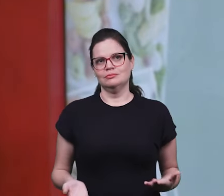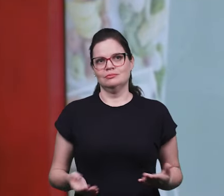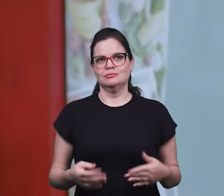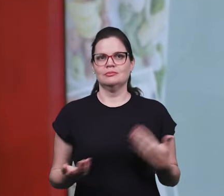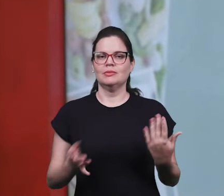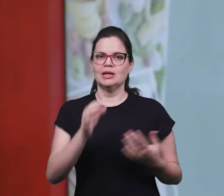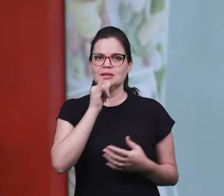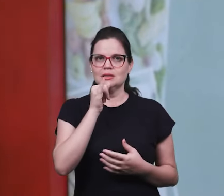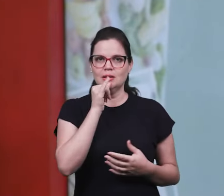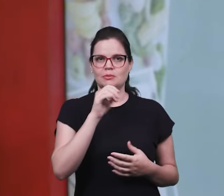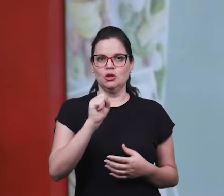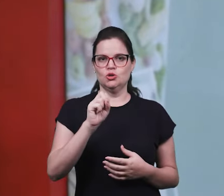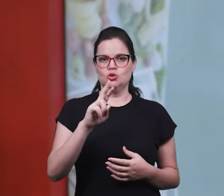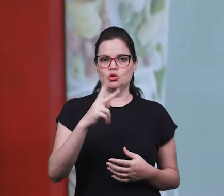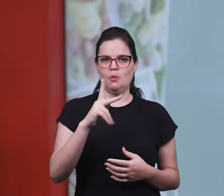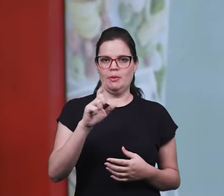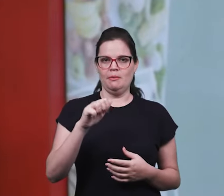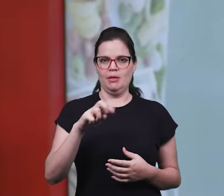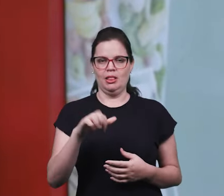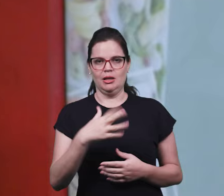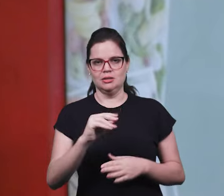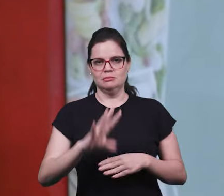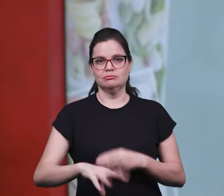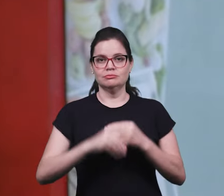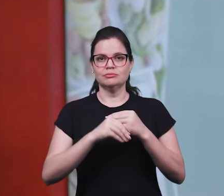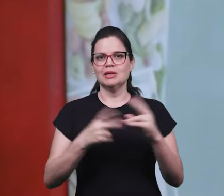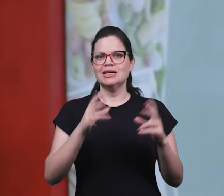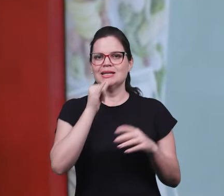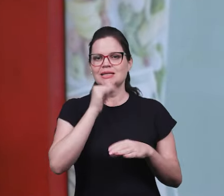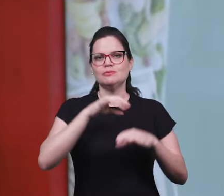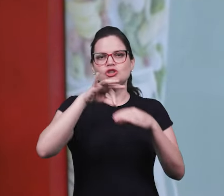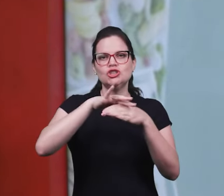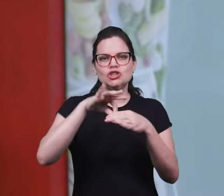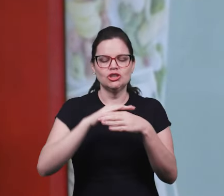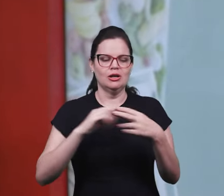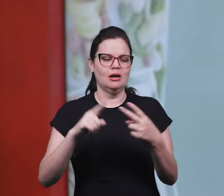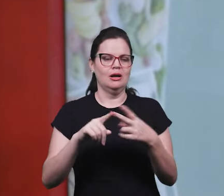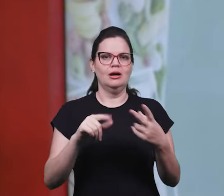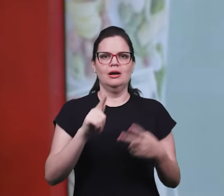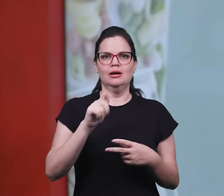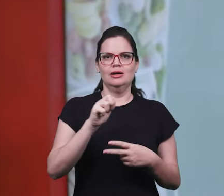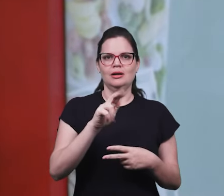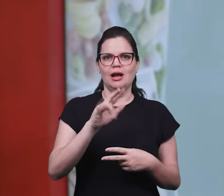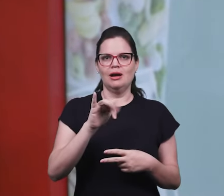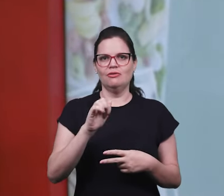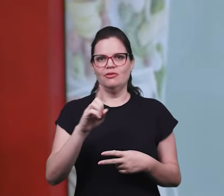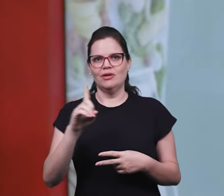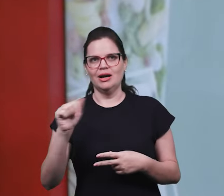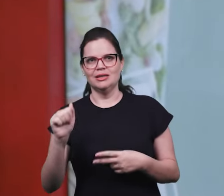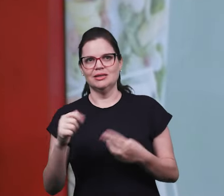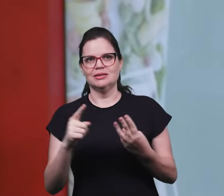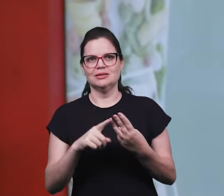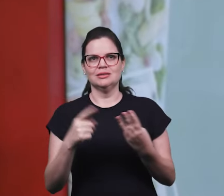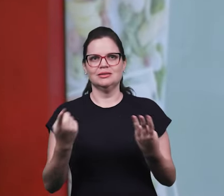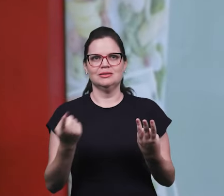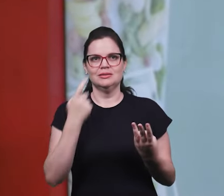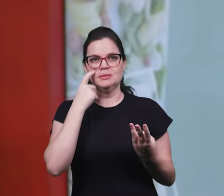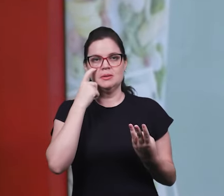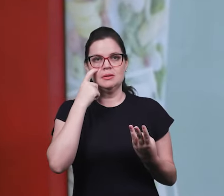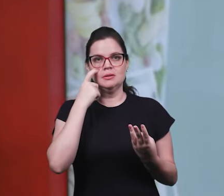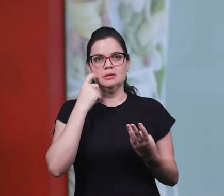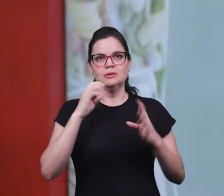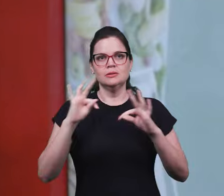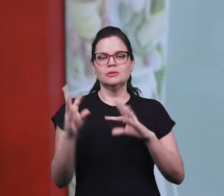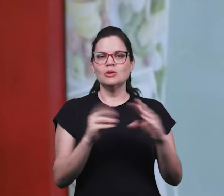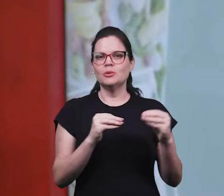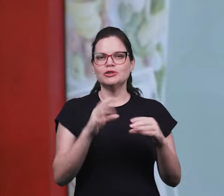suplementação que é onde eu vejo mais que aparece chás Garrafadas que essas esses Garrafadas esses chás